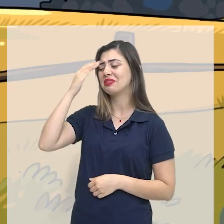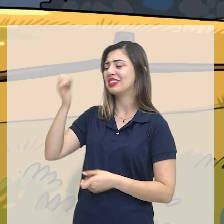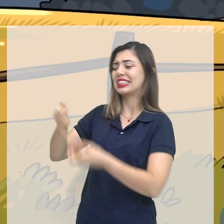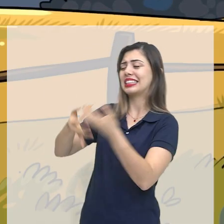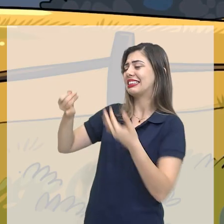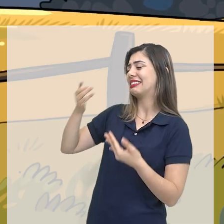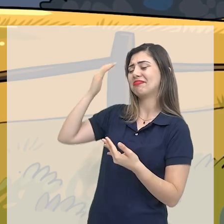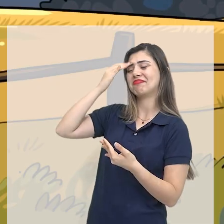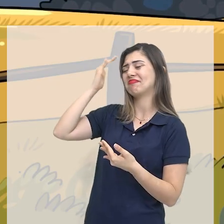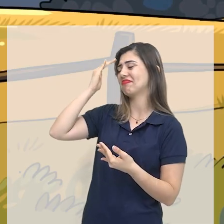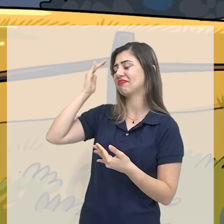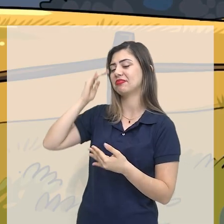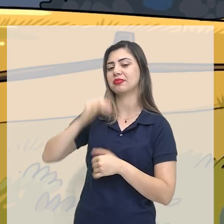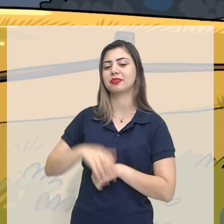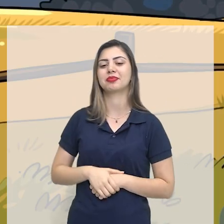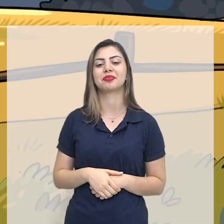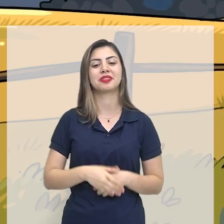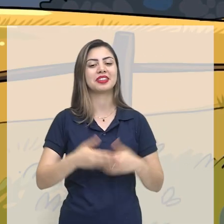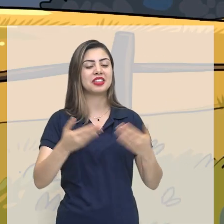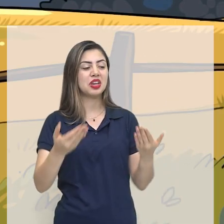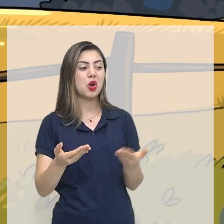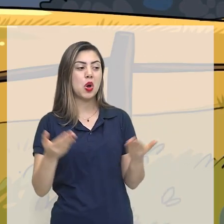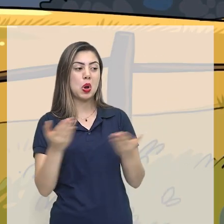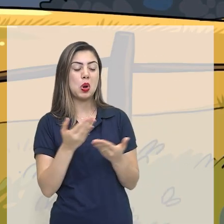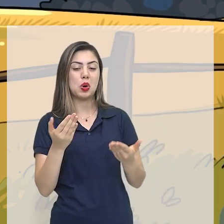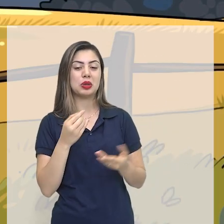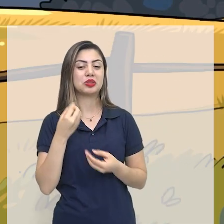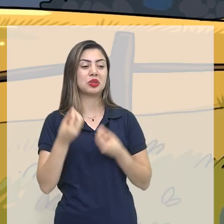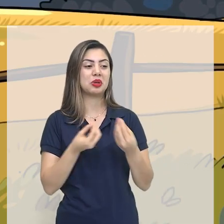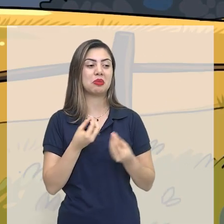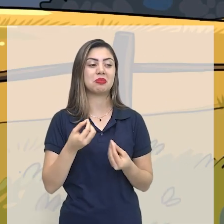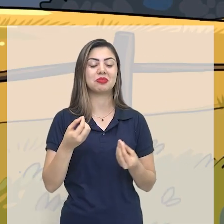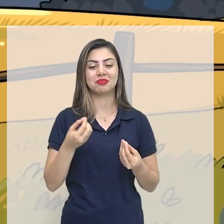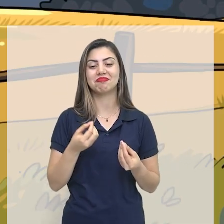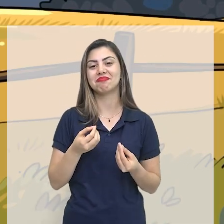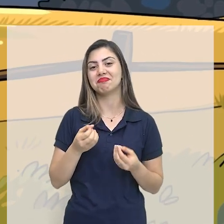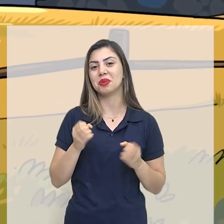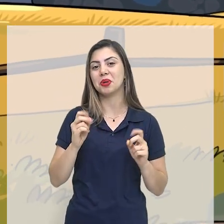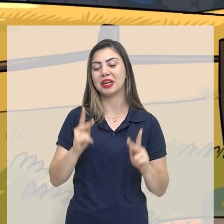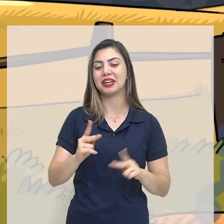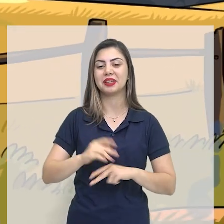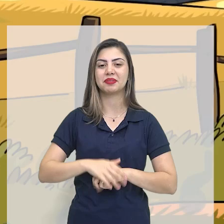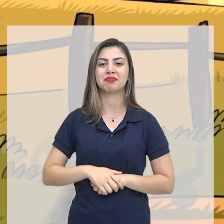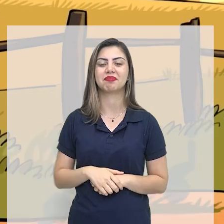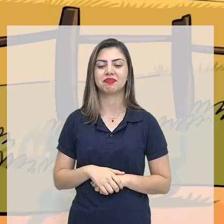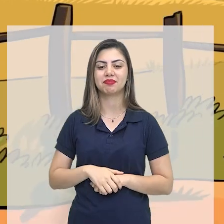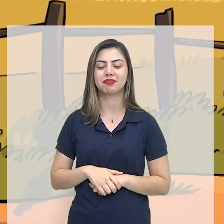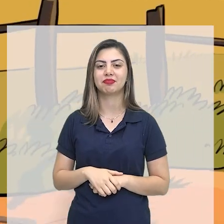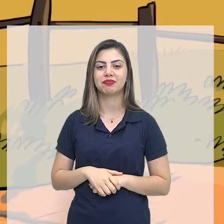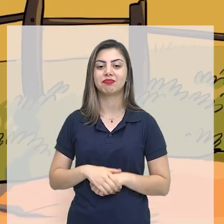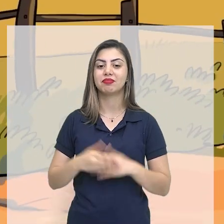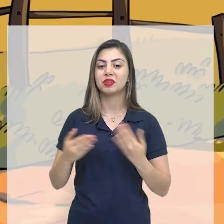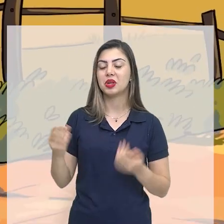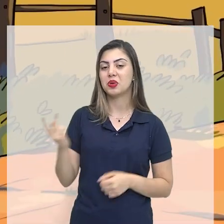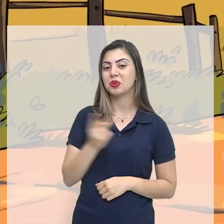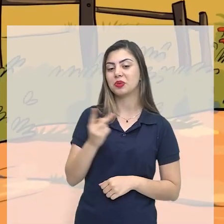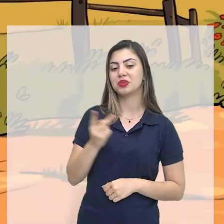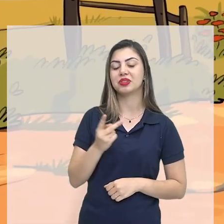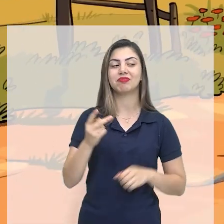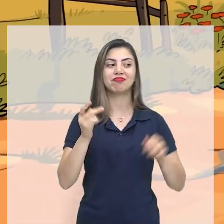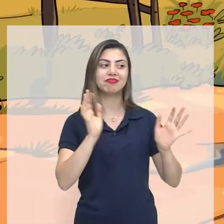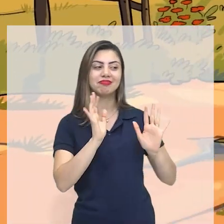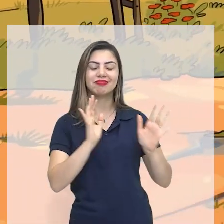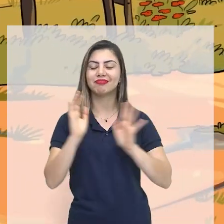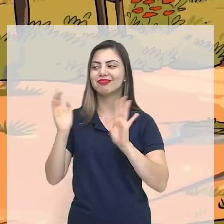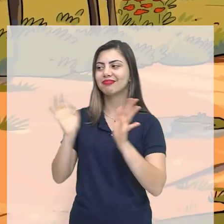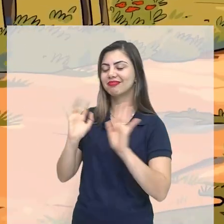que você falou. É hoje que eu pego esse trem bom, sou. E assim, o mineiro e o nordestino se despedem,